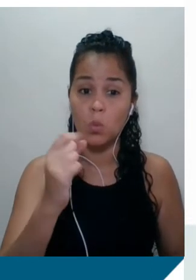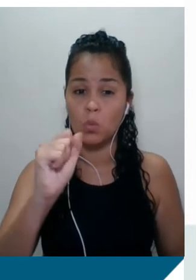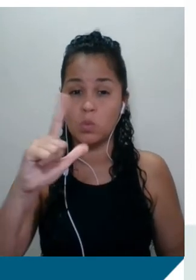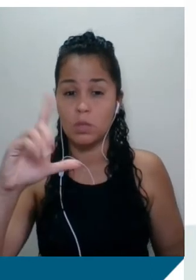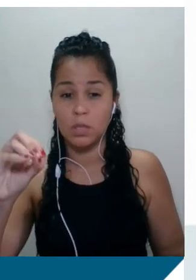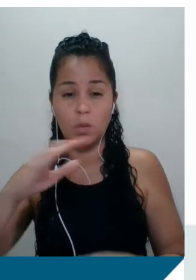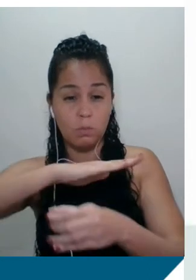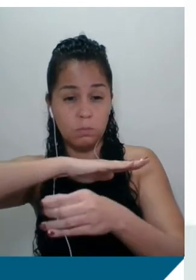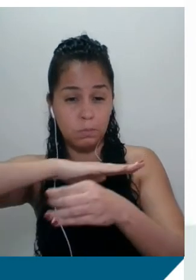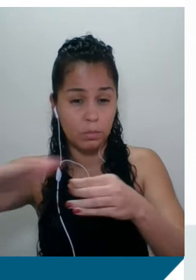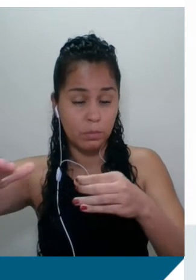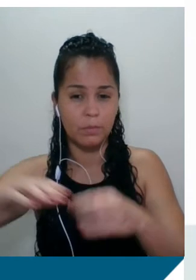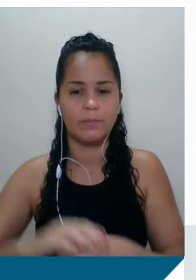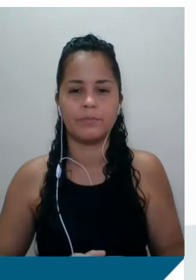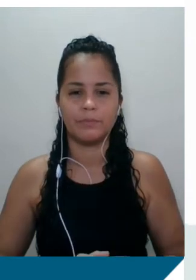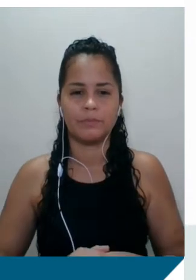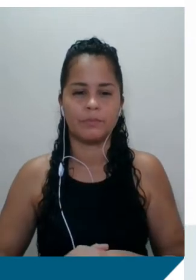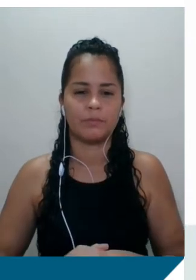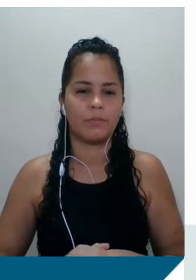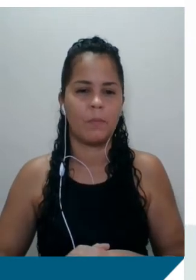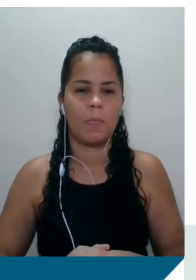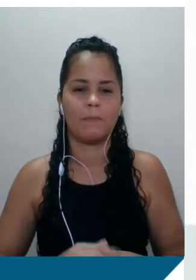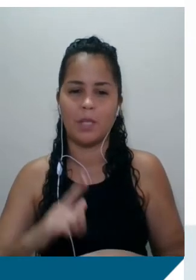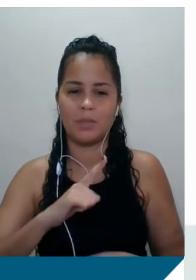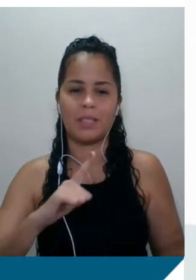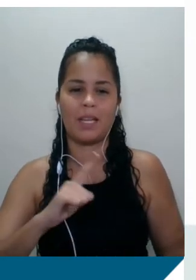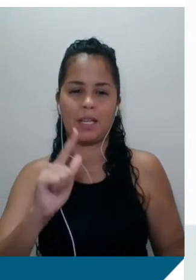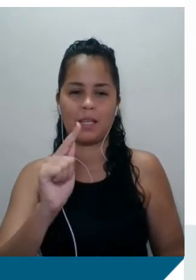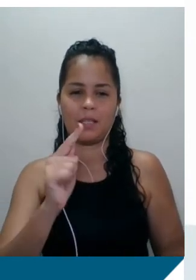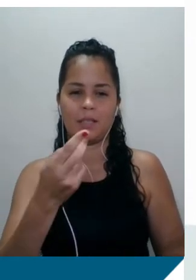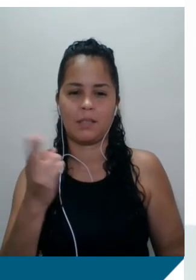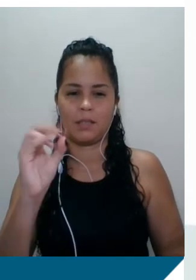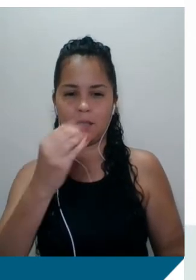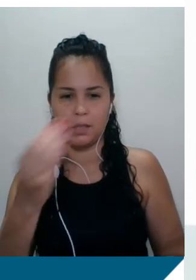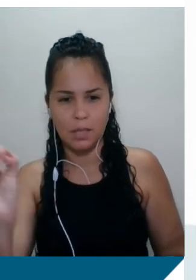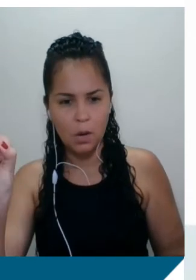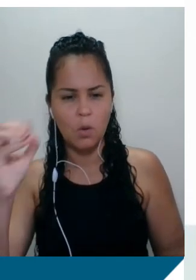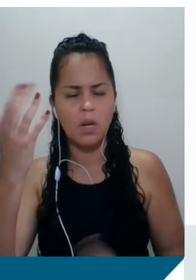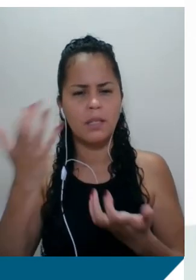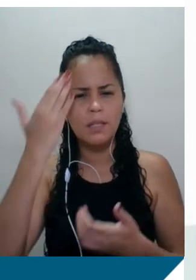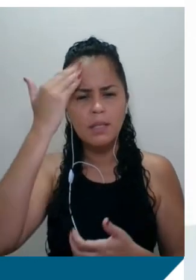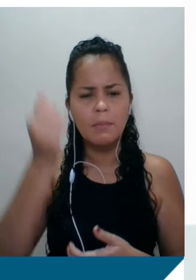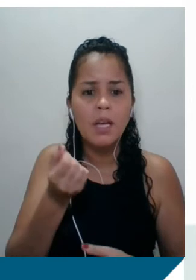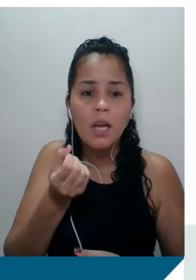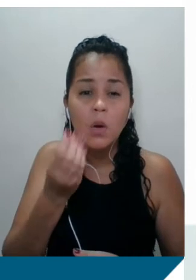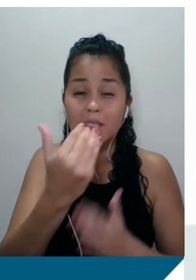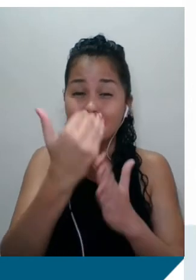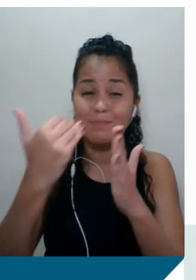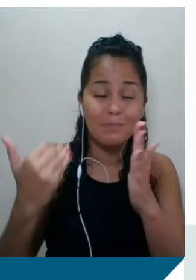tá? E a questão propõe que tem um desses silos cheio, tá? Então, ele está completamente armazenado por